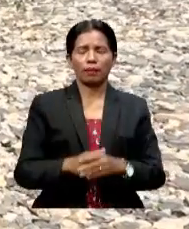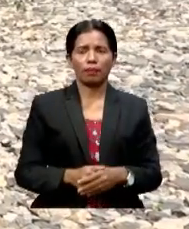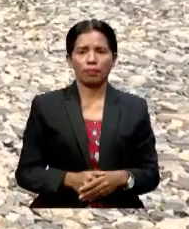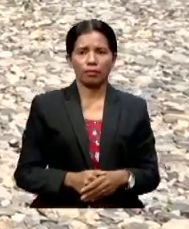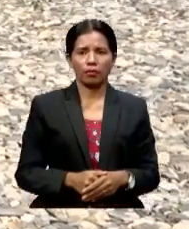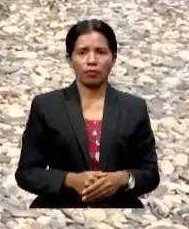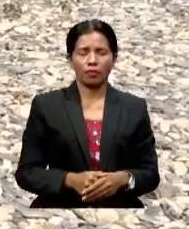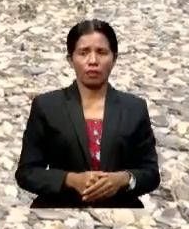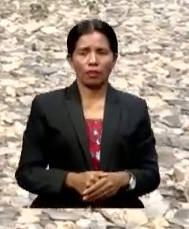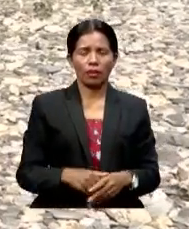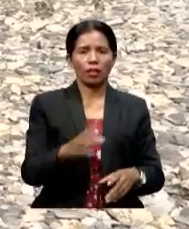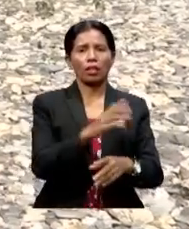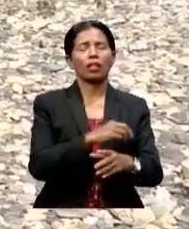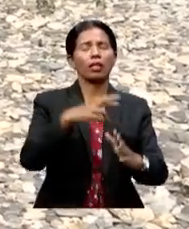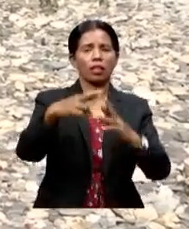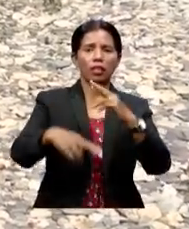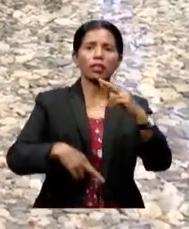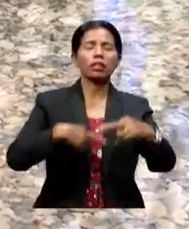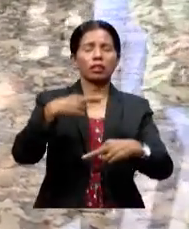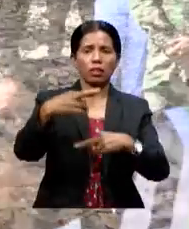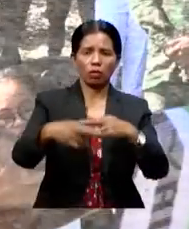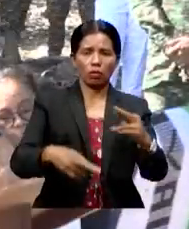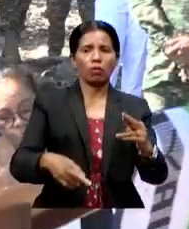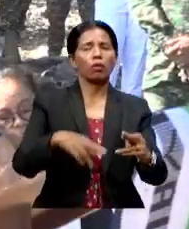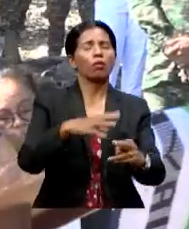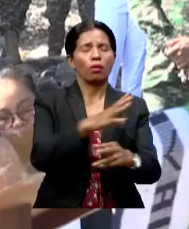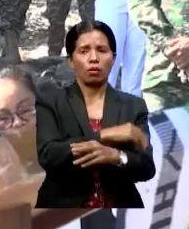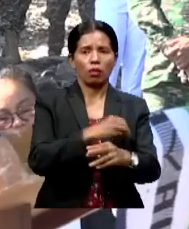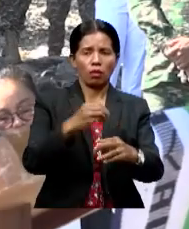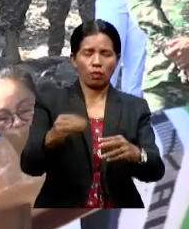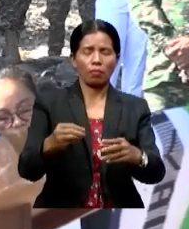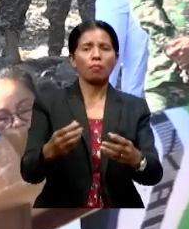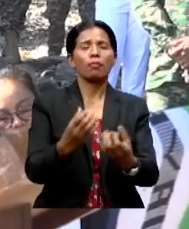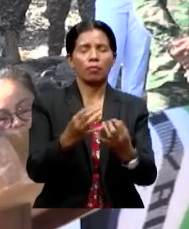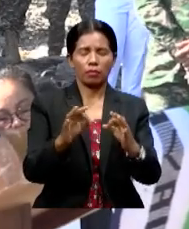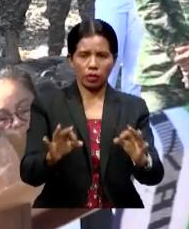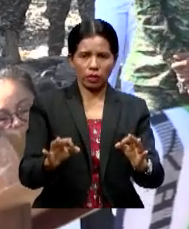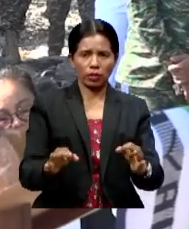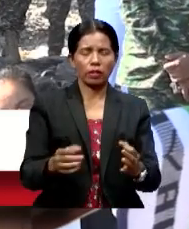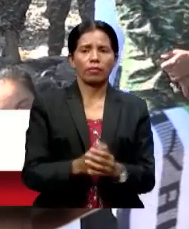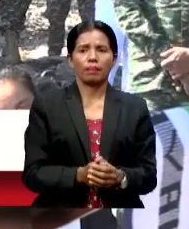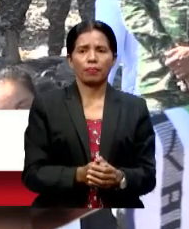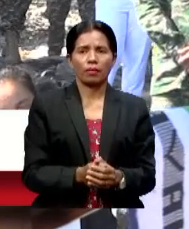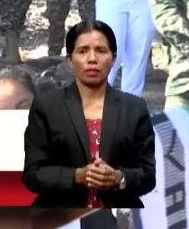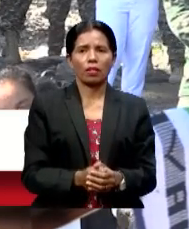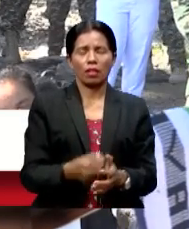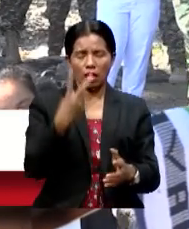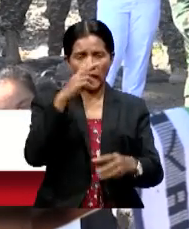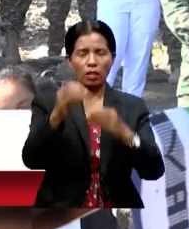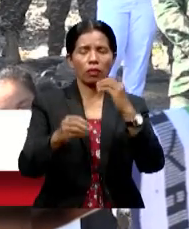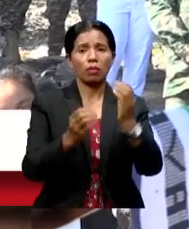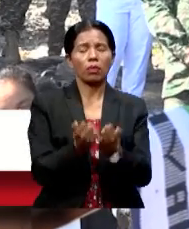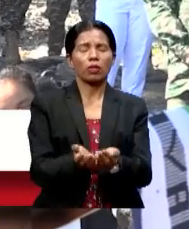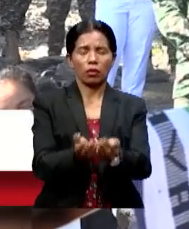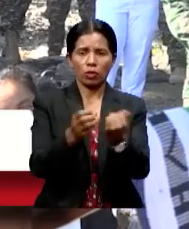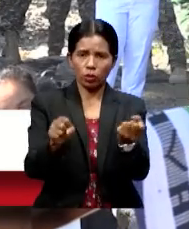ia ne ciclo moris, remata ni ne existência e a loro oni. A fundamento ba kam NASA se